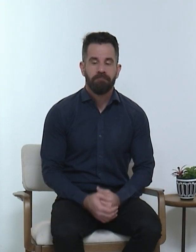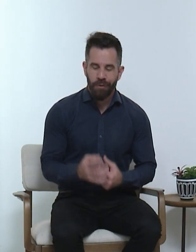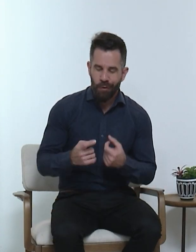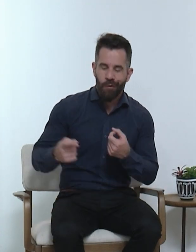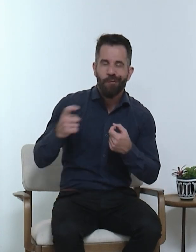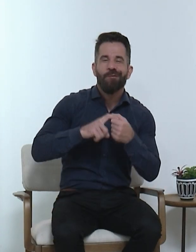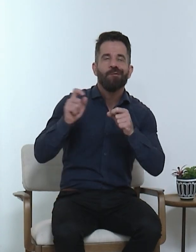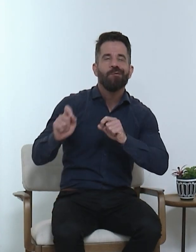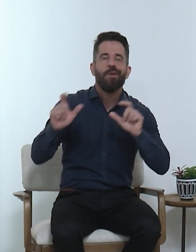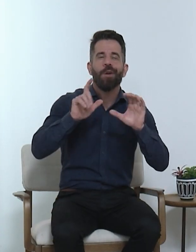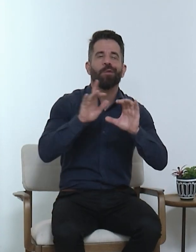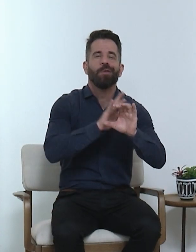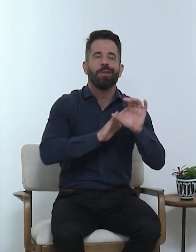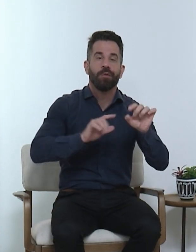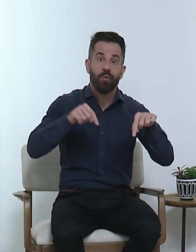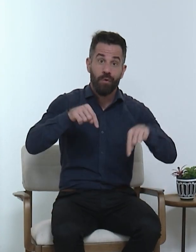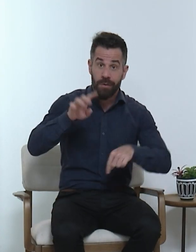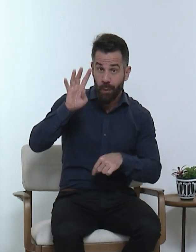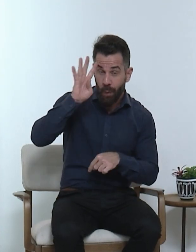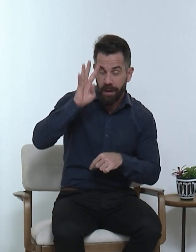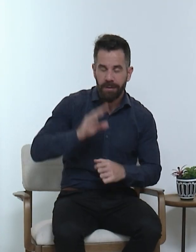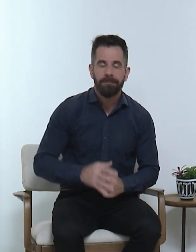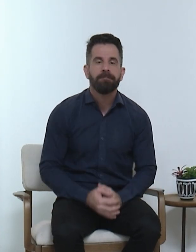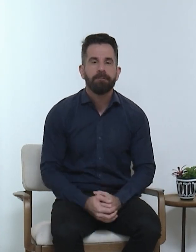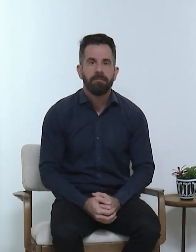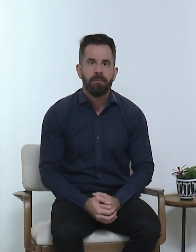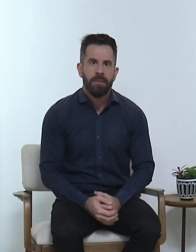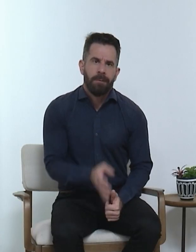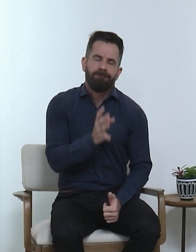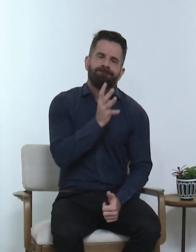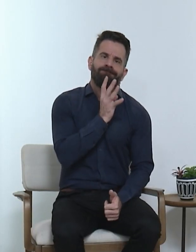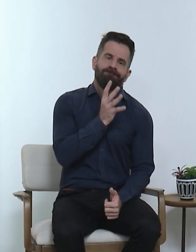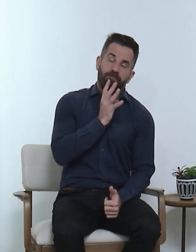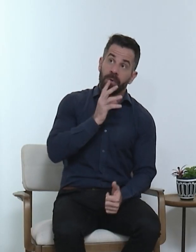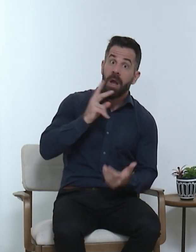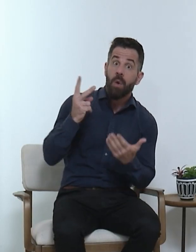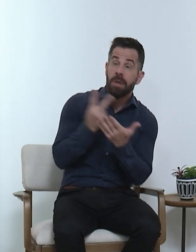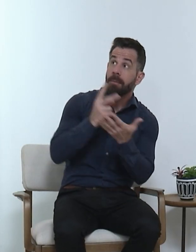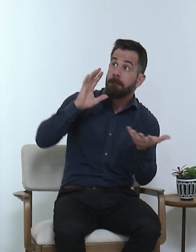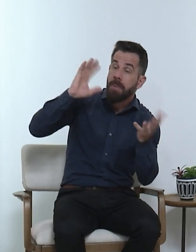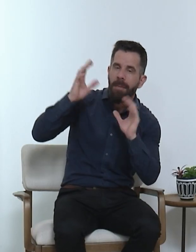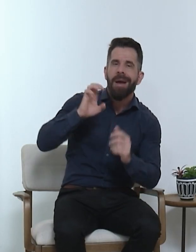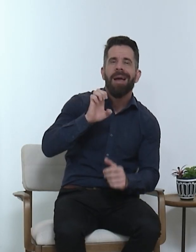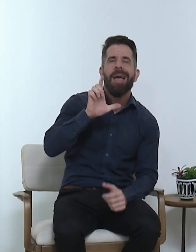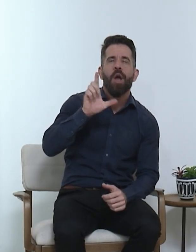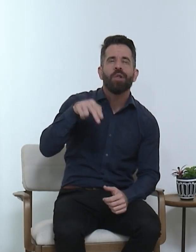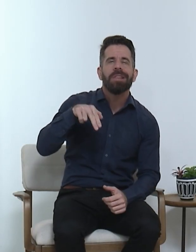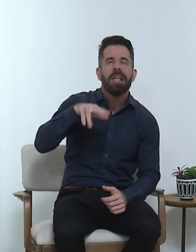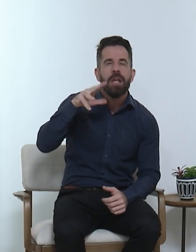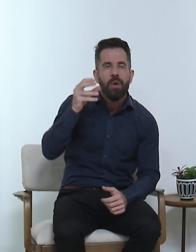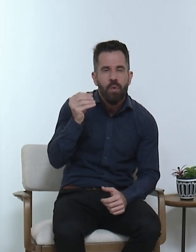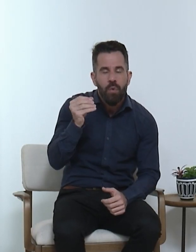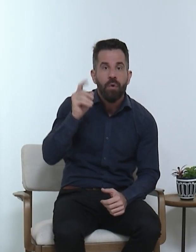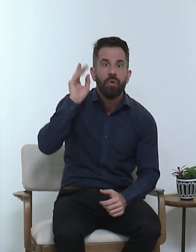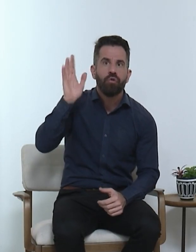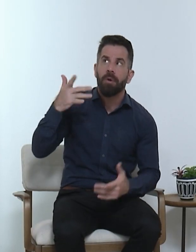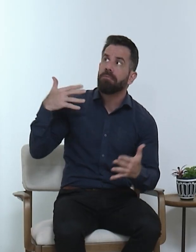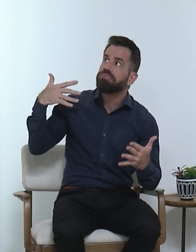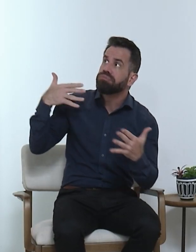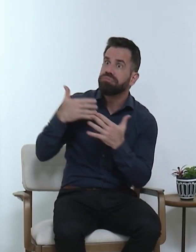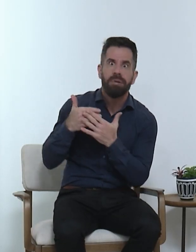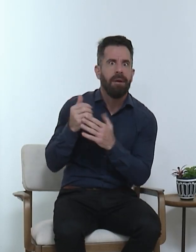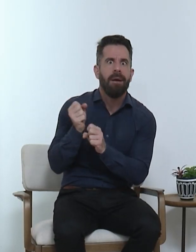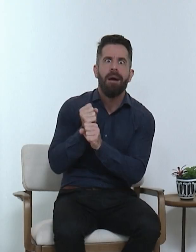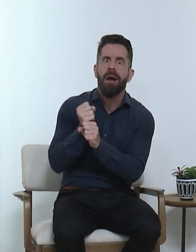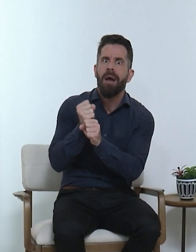Estamos de volta com conexões dessa quarta-feira. O fenômeno El Niño, nesse ano, pode ser o mais intenso em décadas, de